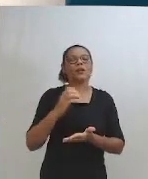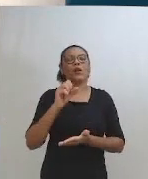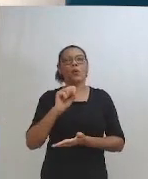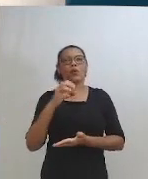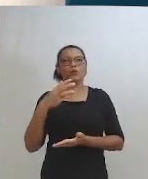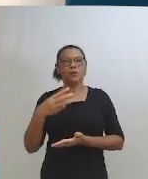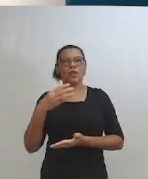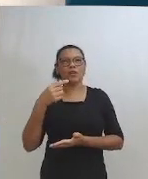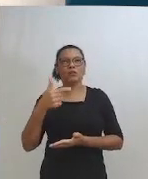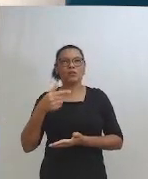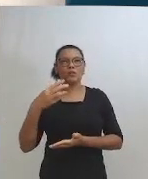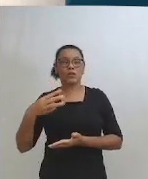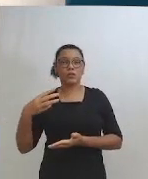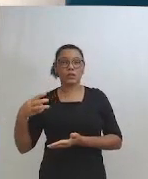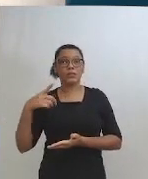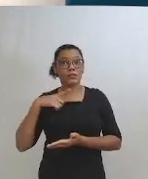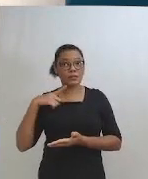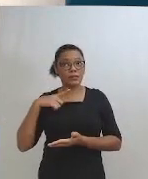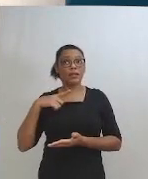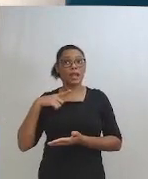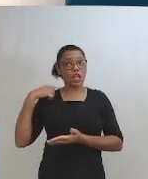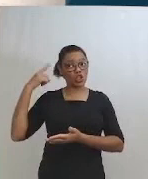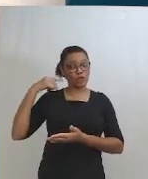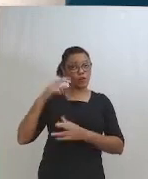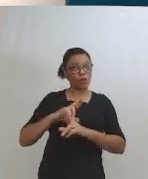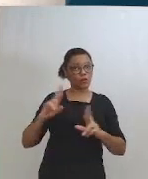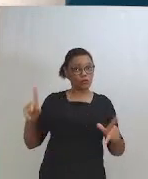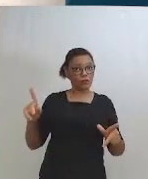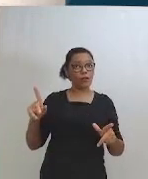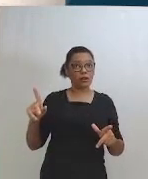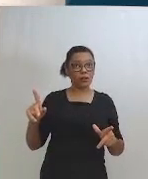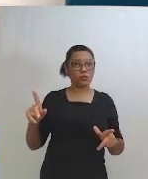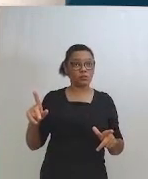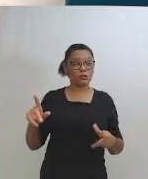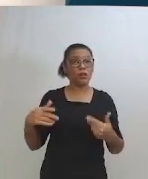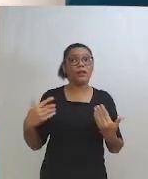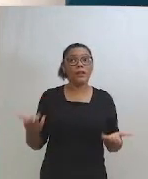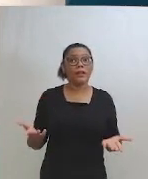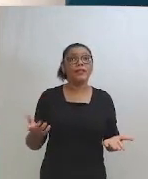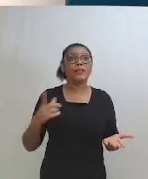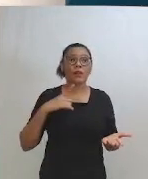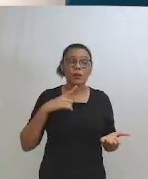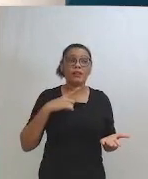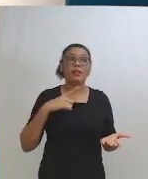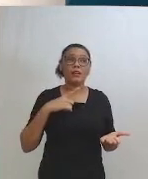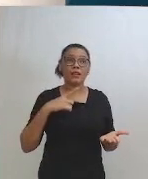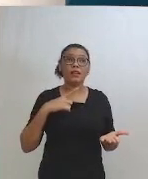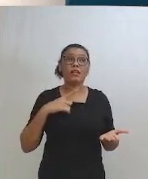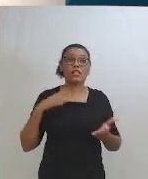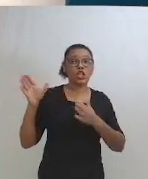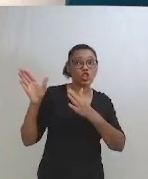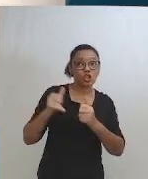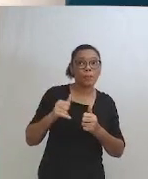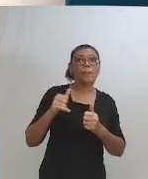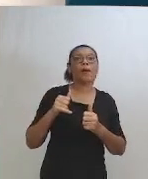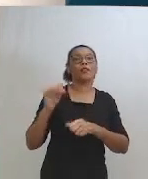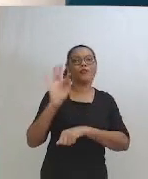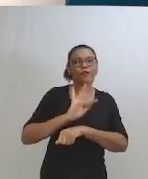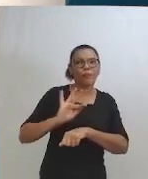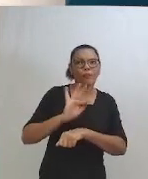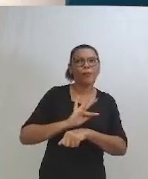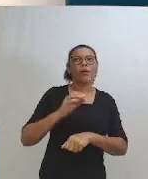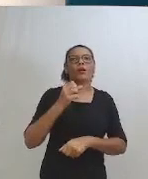tem advogados diferentes daquele. Então, ele teria que ser chamado formalmente o